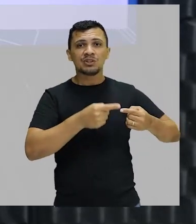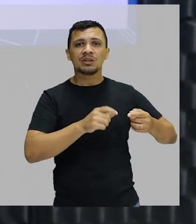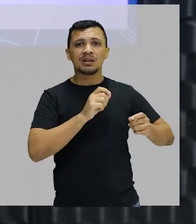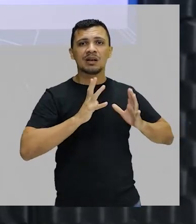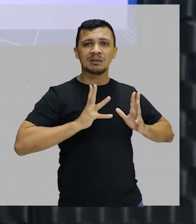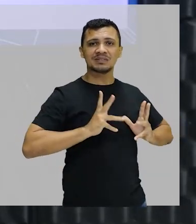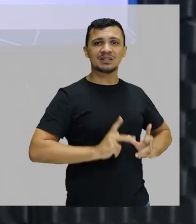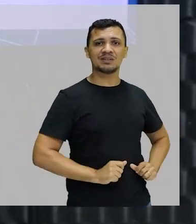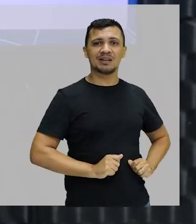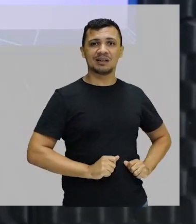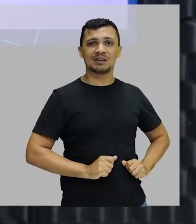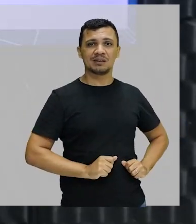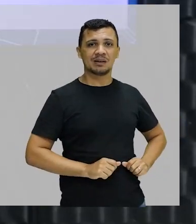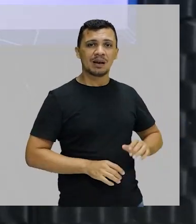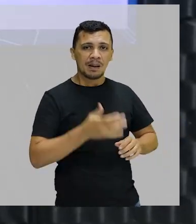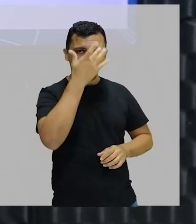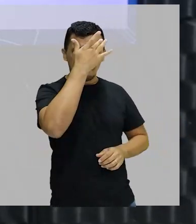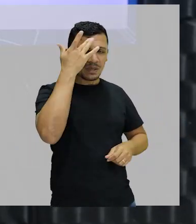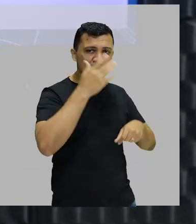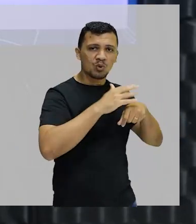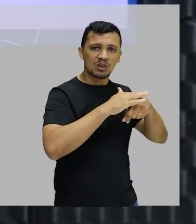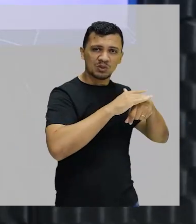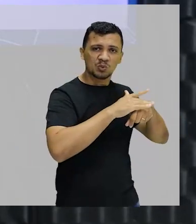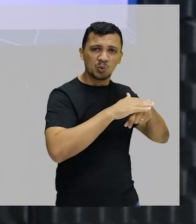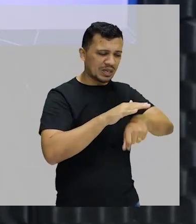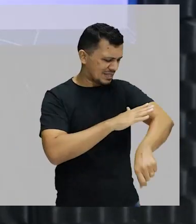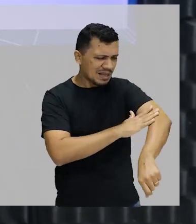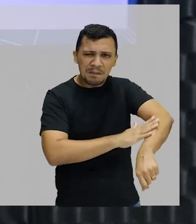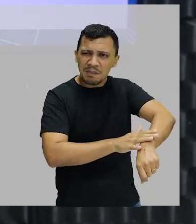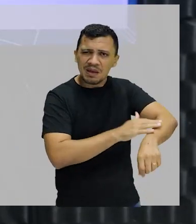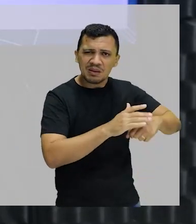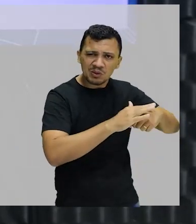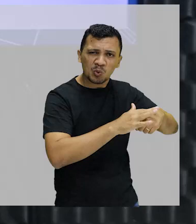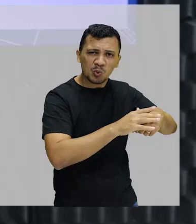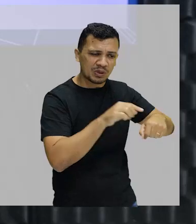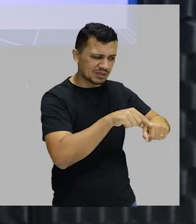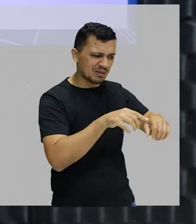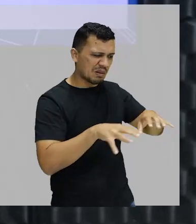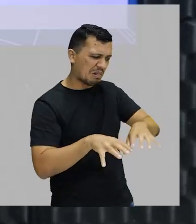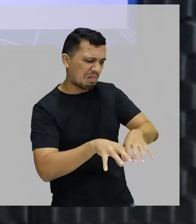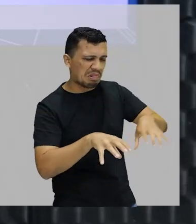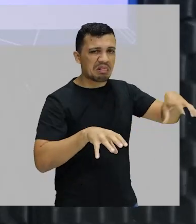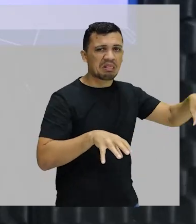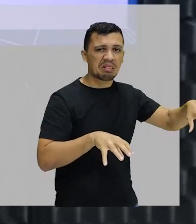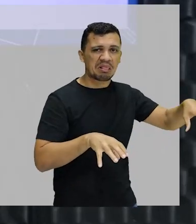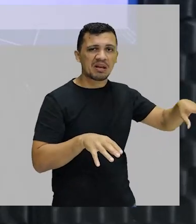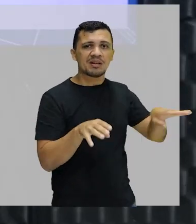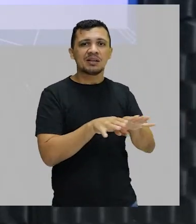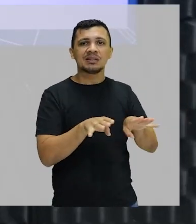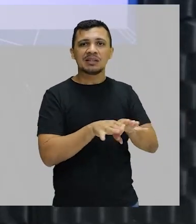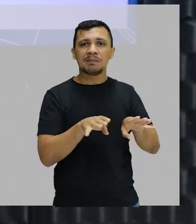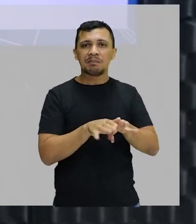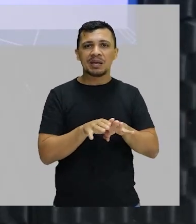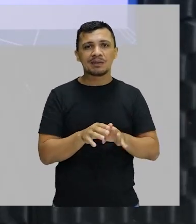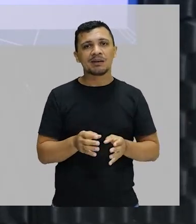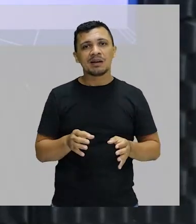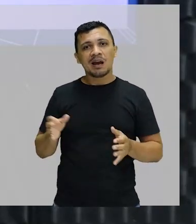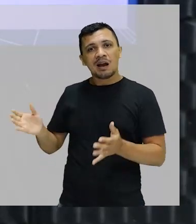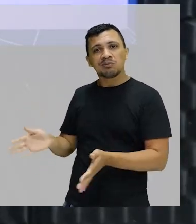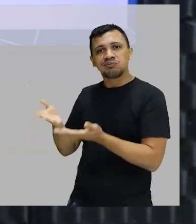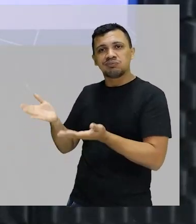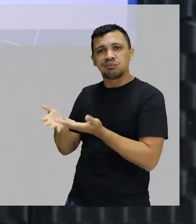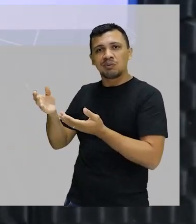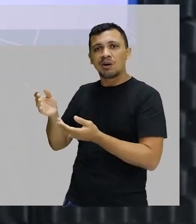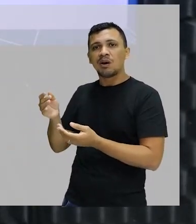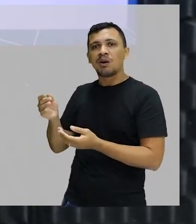de portadores de rancenias e doentes mentais, né? Além de inspirar leis anti-imigração de povos não europeus. Então os europeus eram